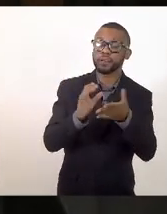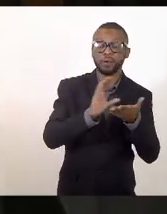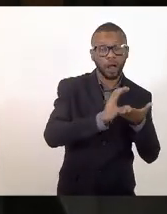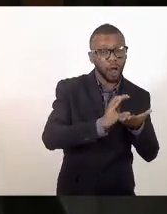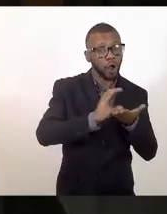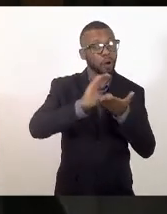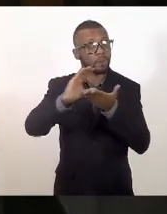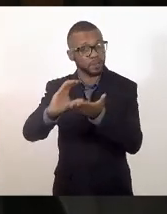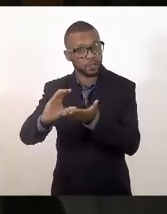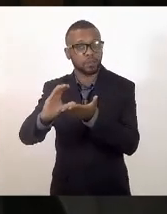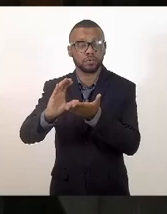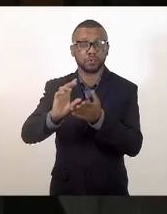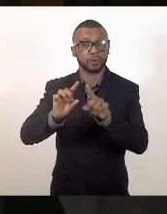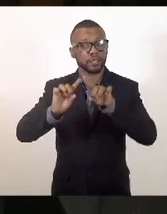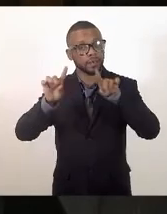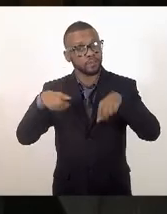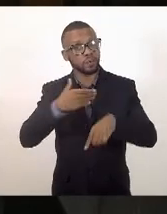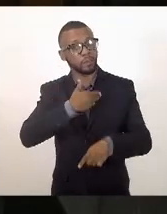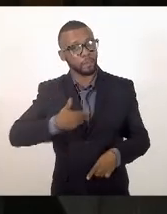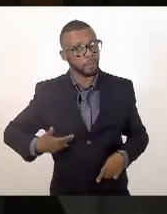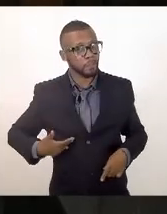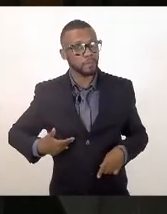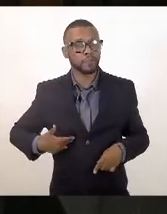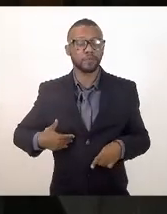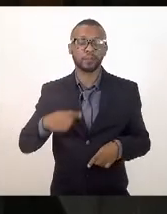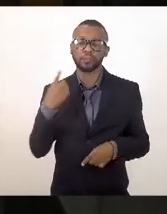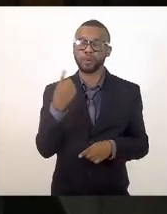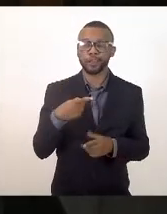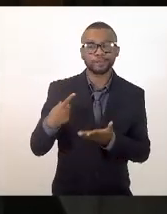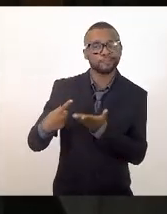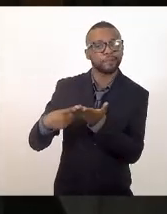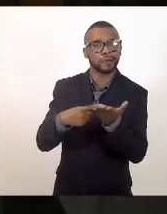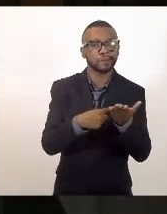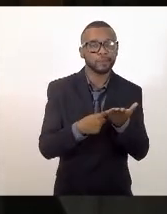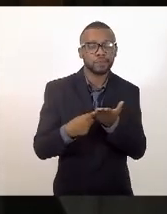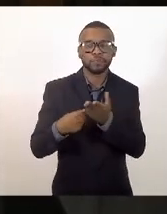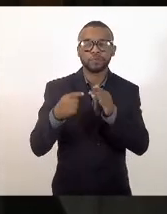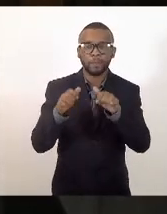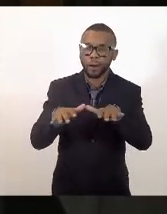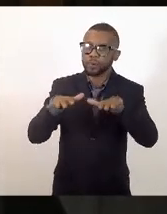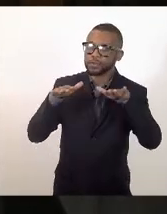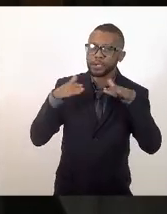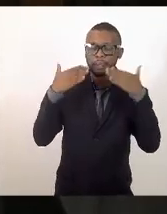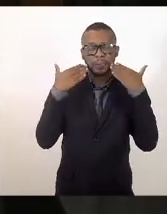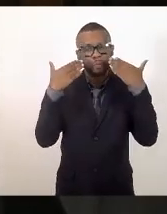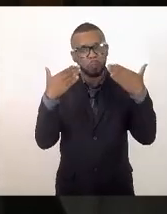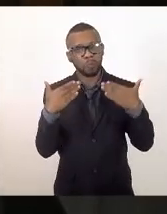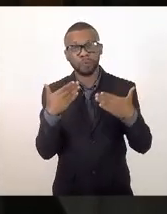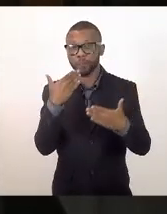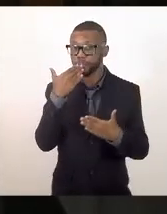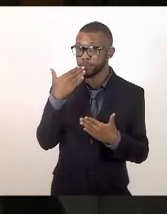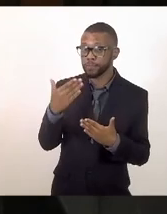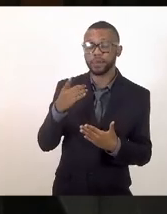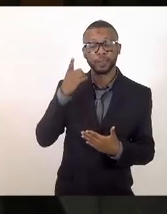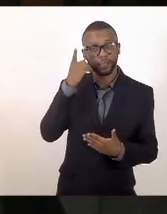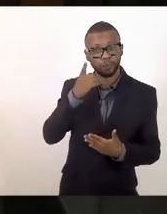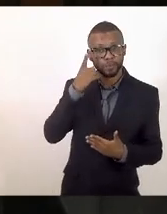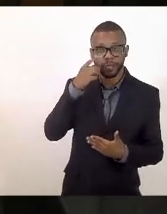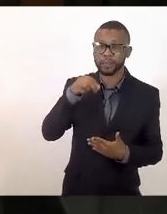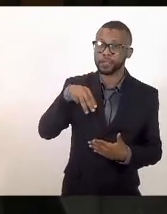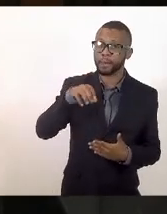Assembleia Legislativa. Nós participamos de uma audiência pública que foi solicitada pela deputada Marta Rocha, no sentido de